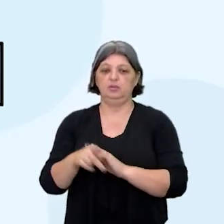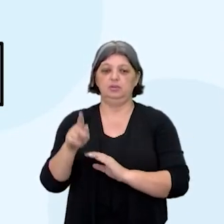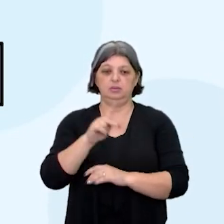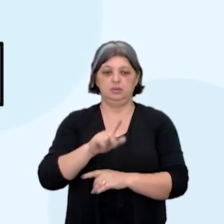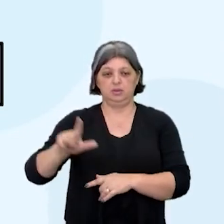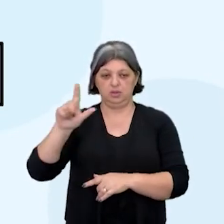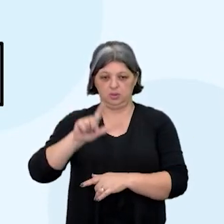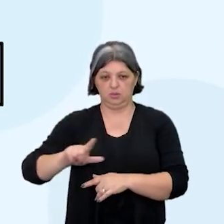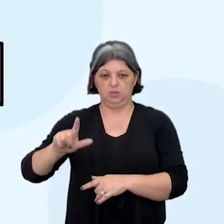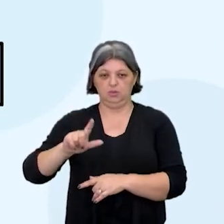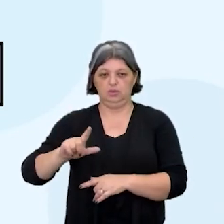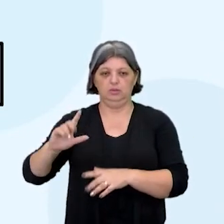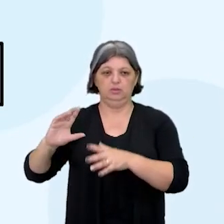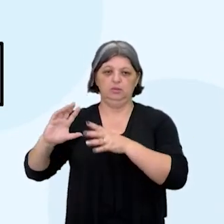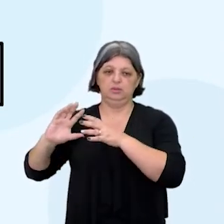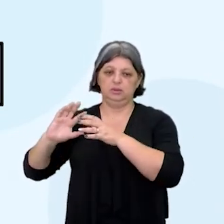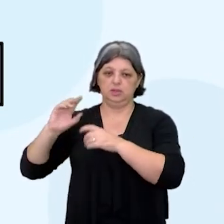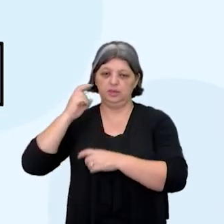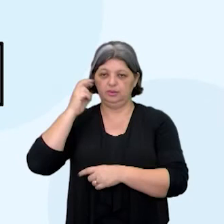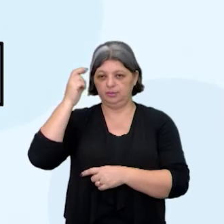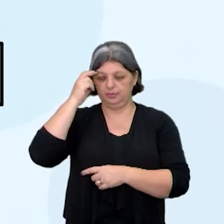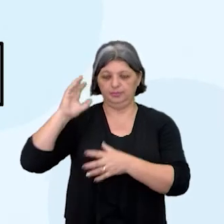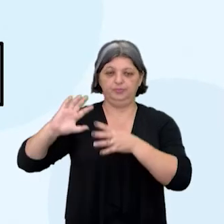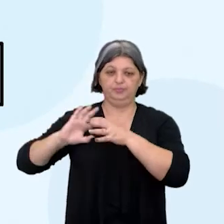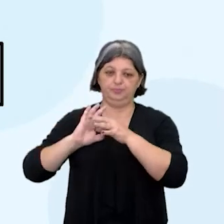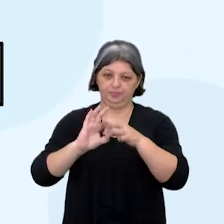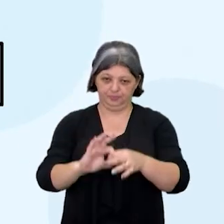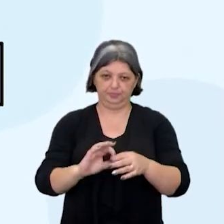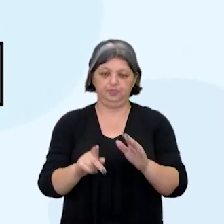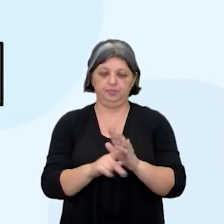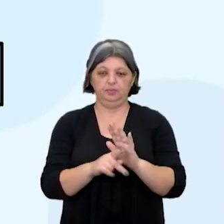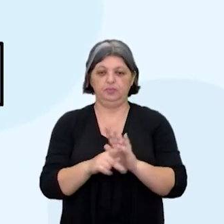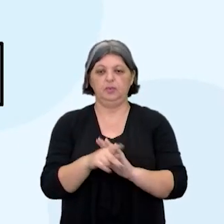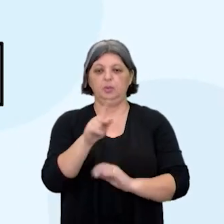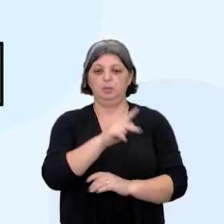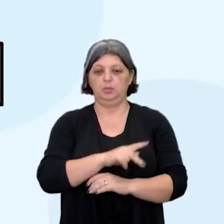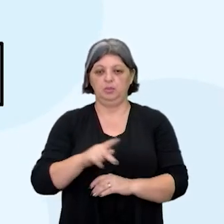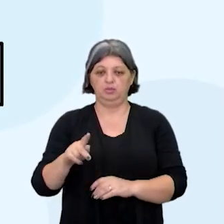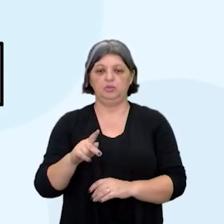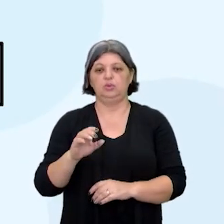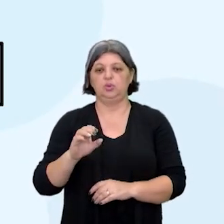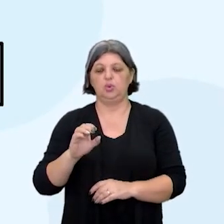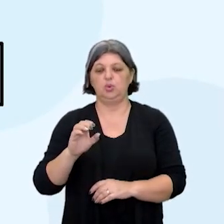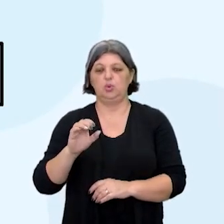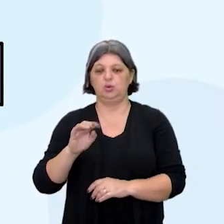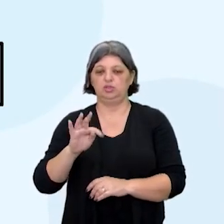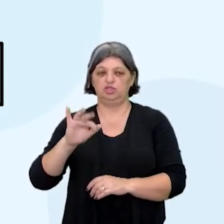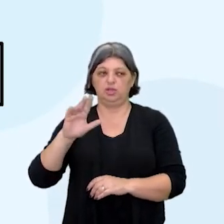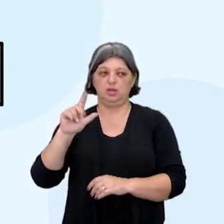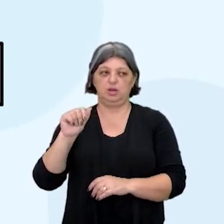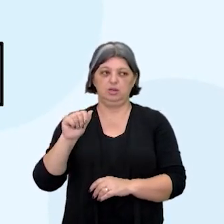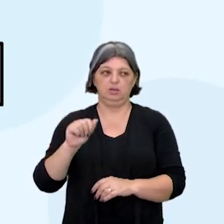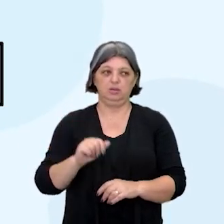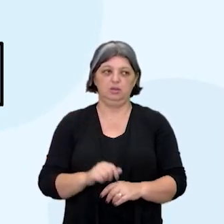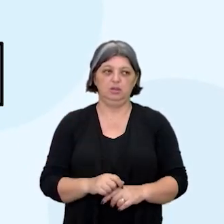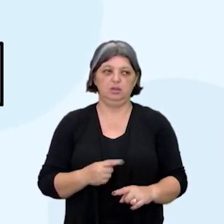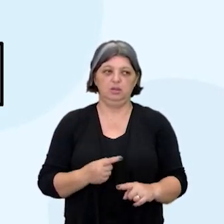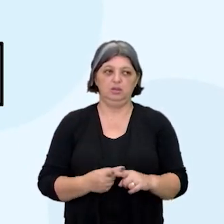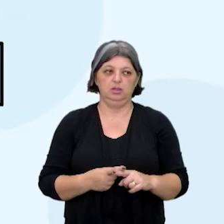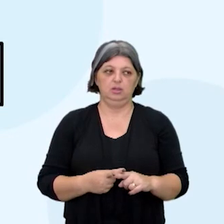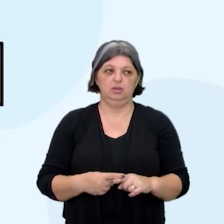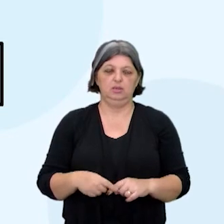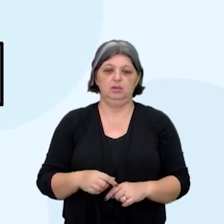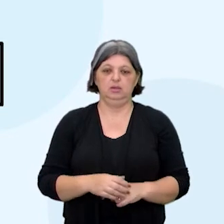Mauro, e a cultura e seus sentidos com o professor Tiago. Dentro desse aprofundamento, vocês aí têm